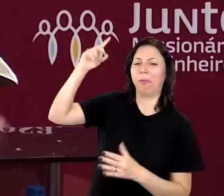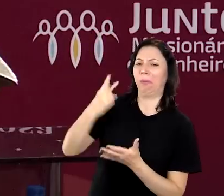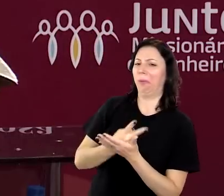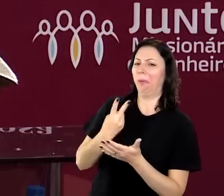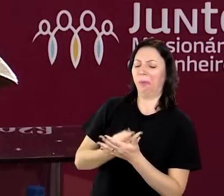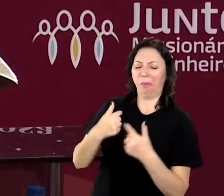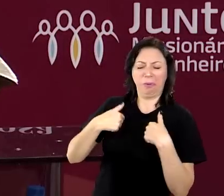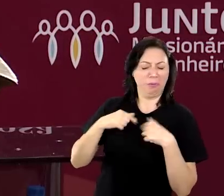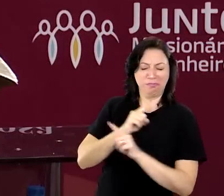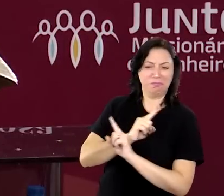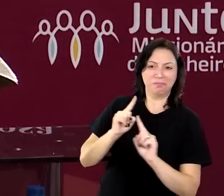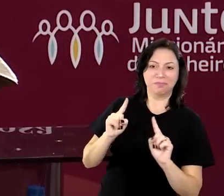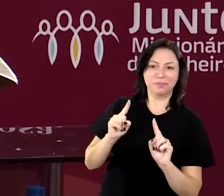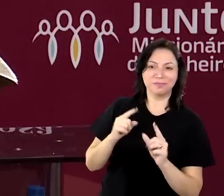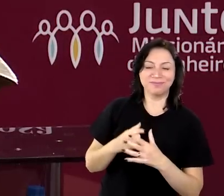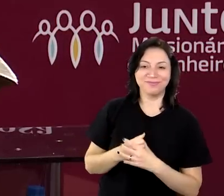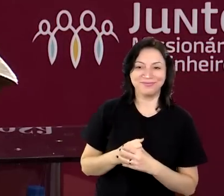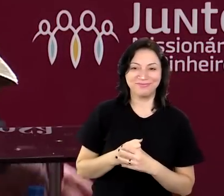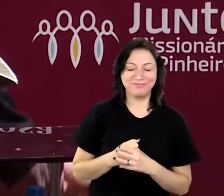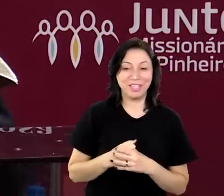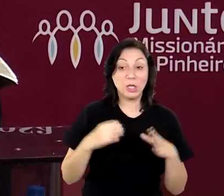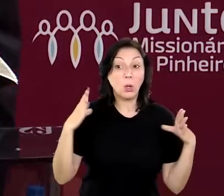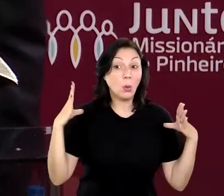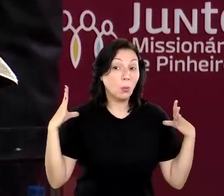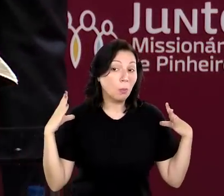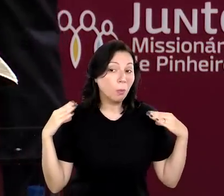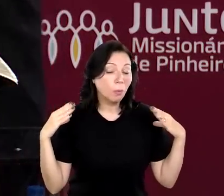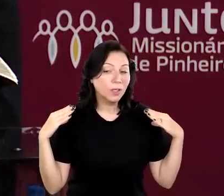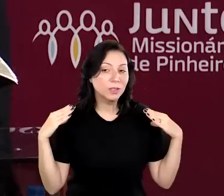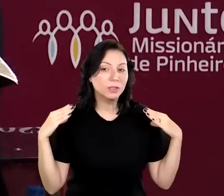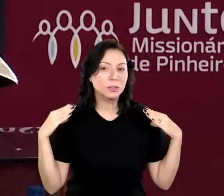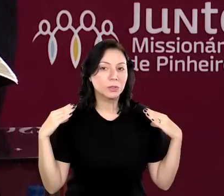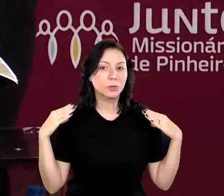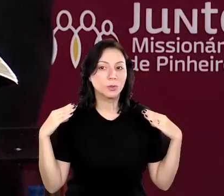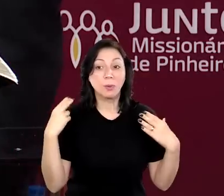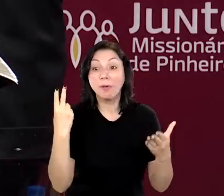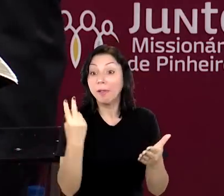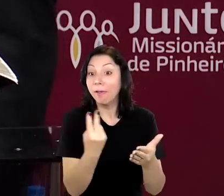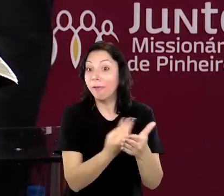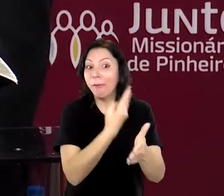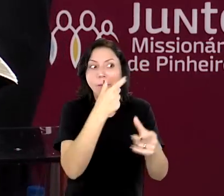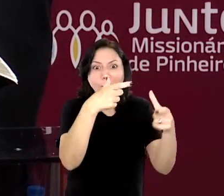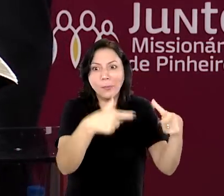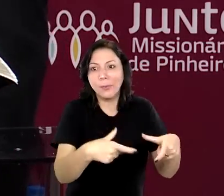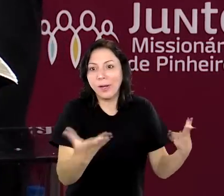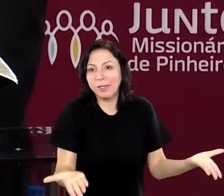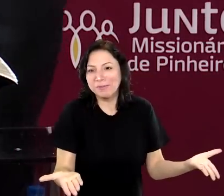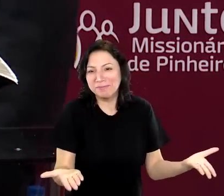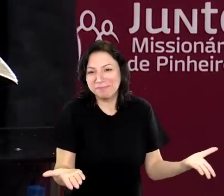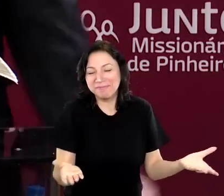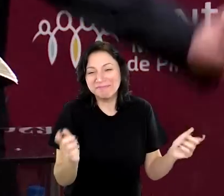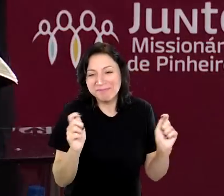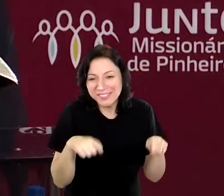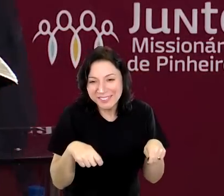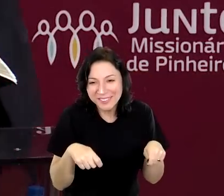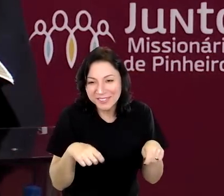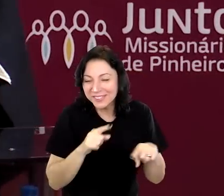outro, que o anjo Gabriel errou o endereço, mas ele foi enviado